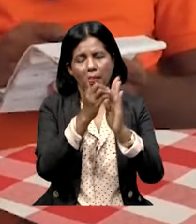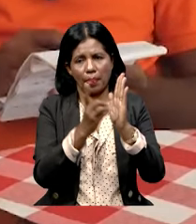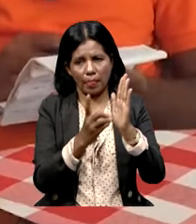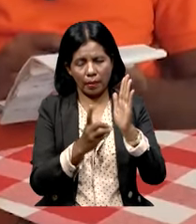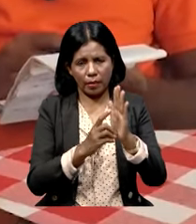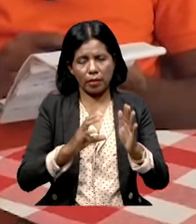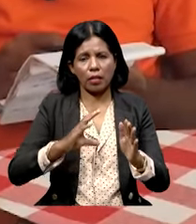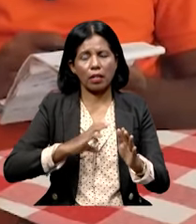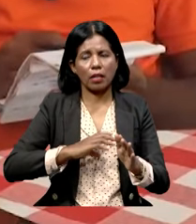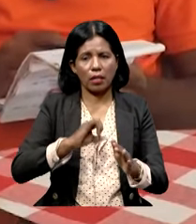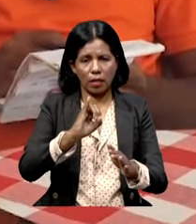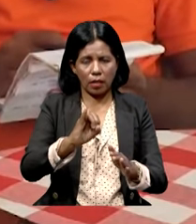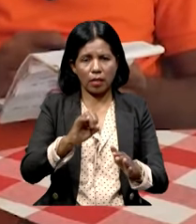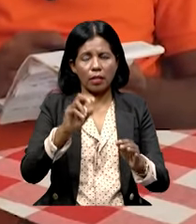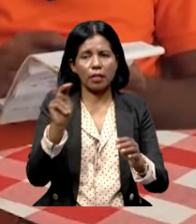kai ninia.